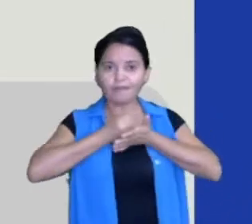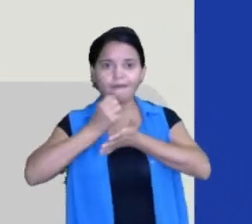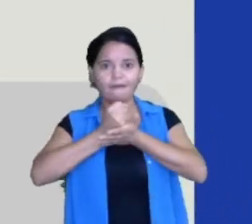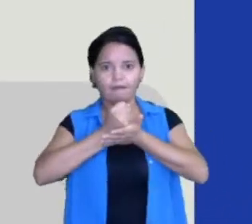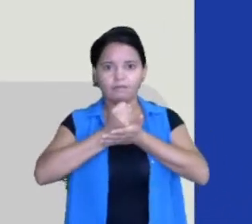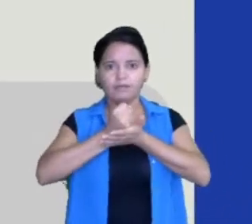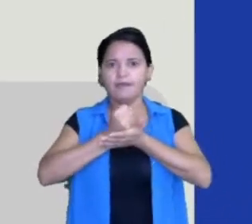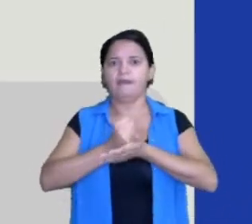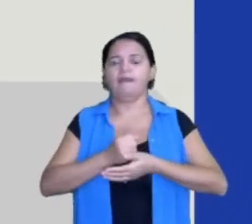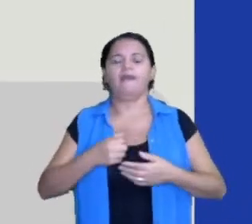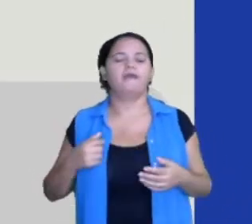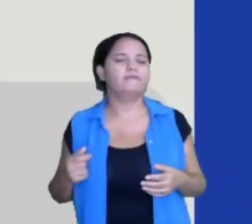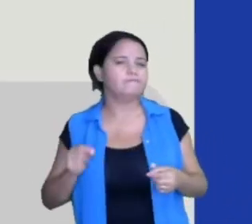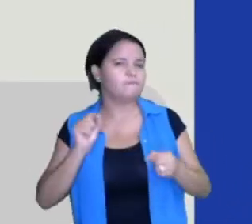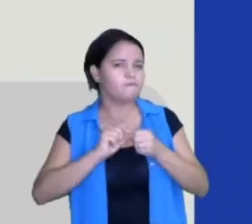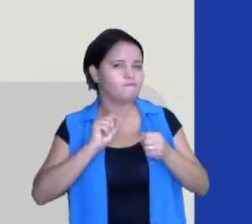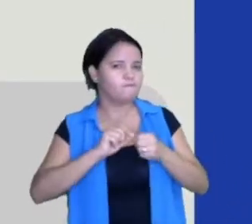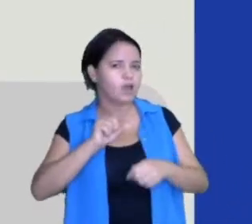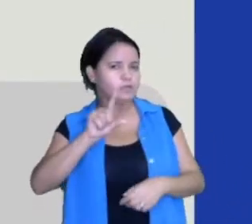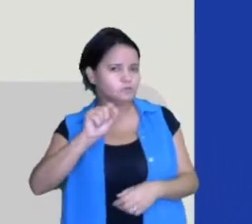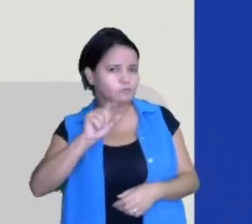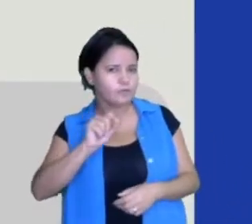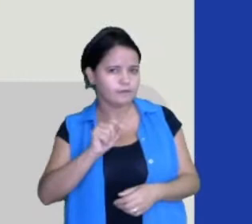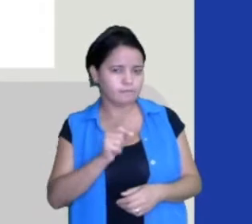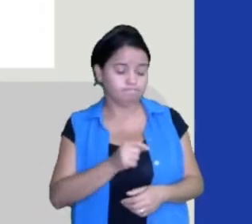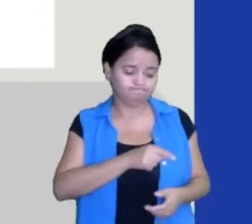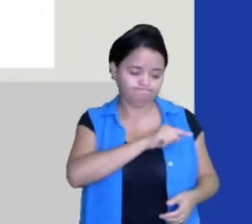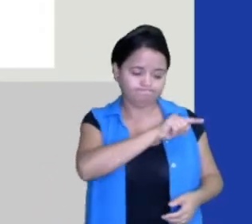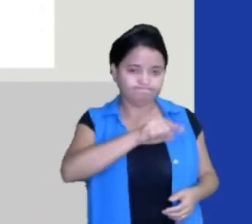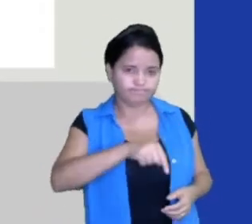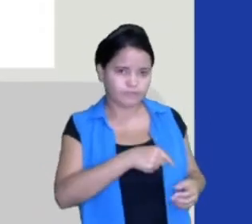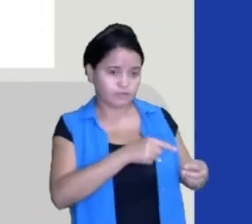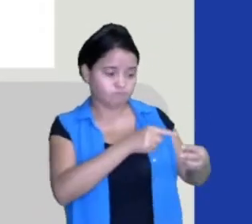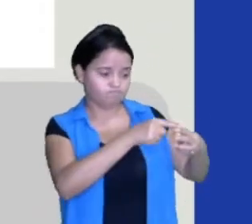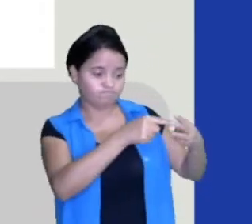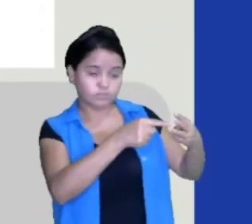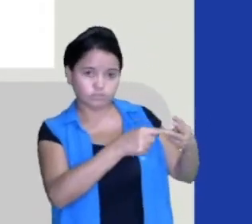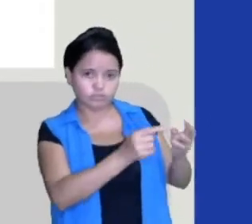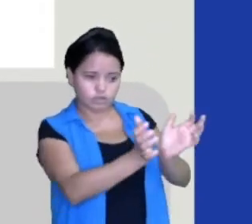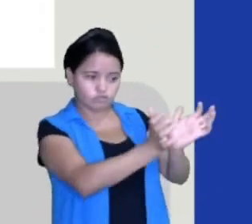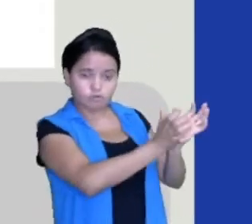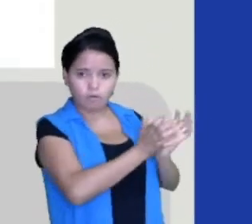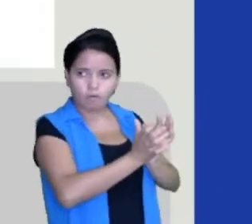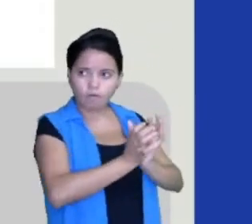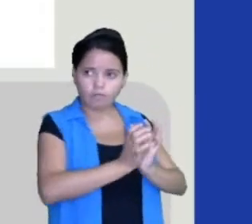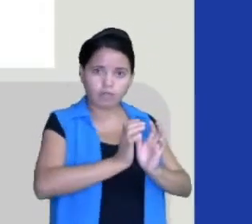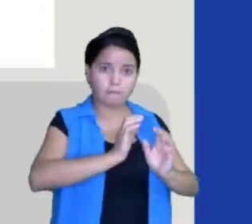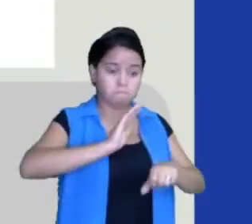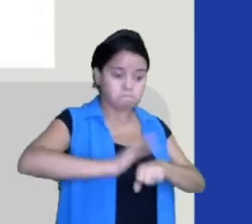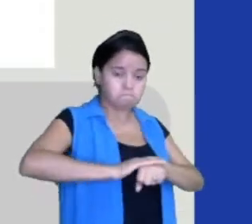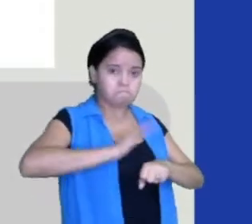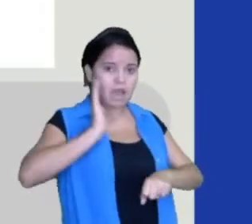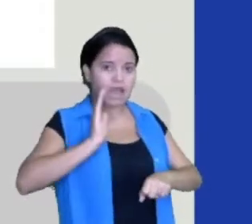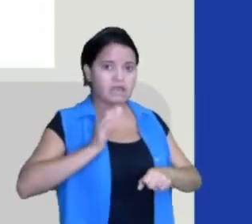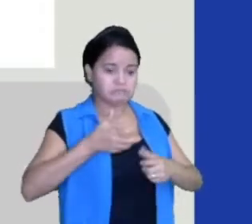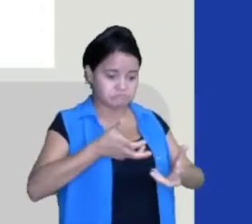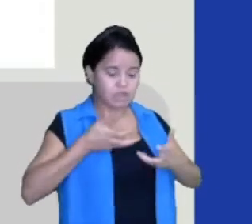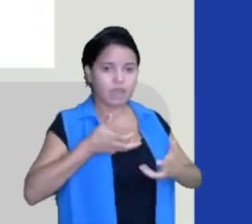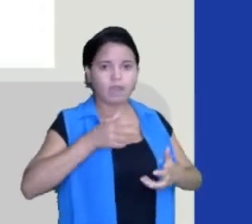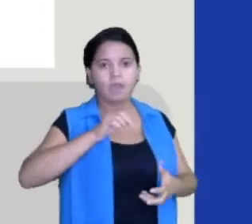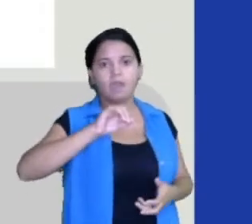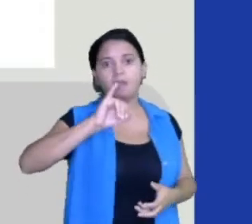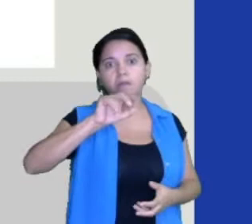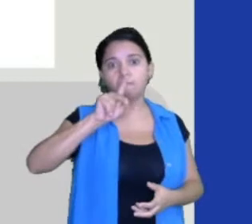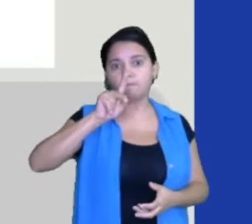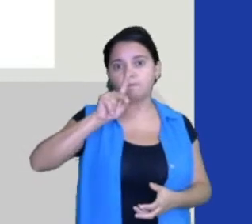de imposto das 13 colônias. Bom, vou explicar para vocês,